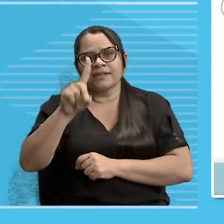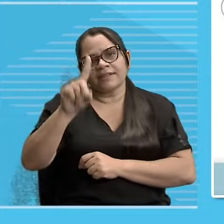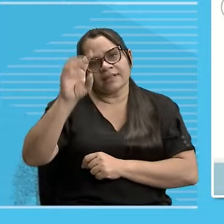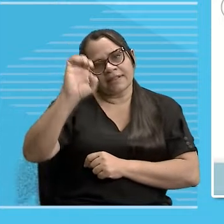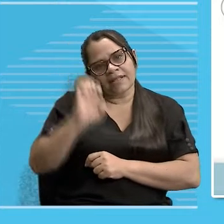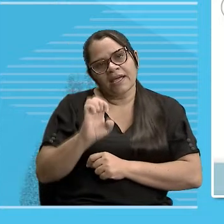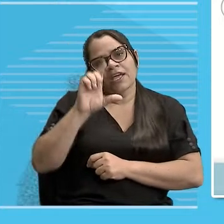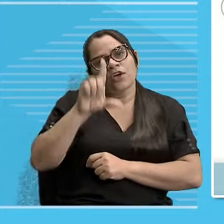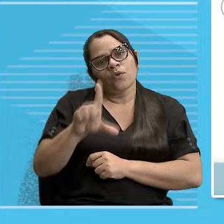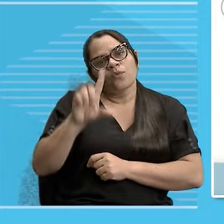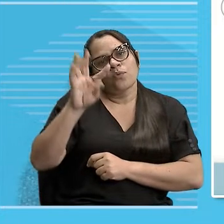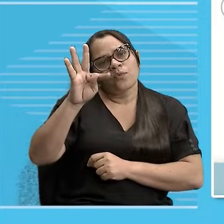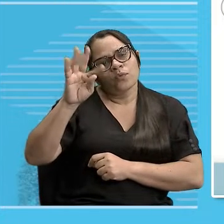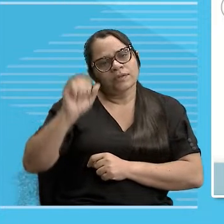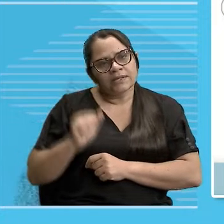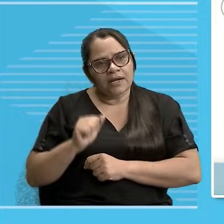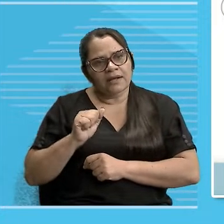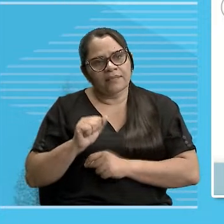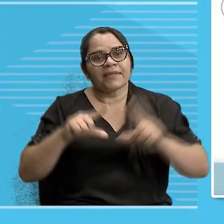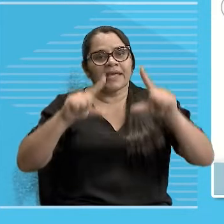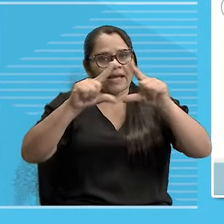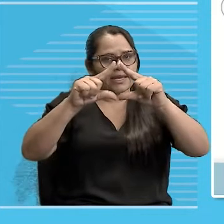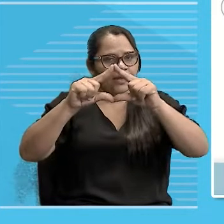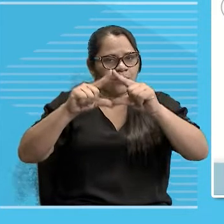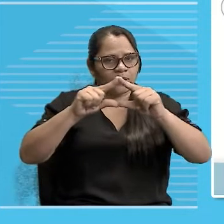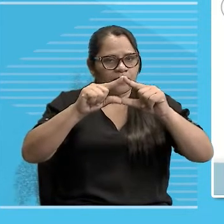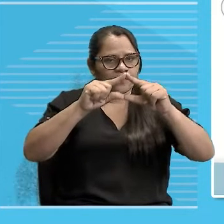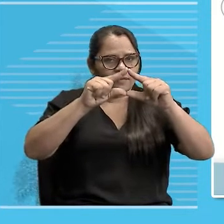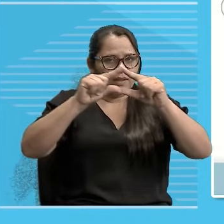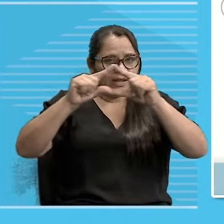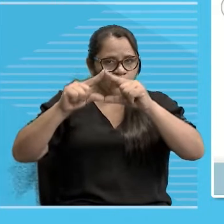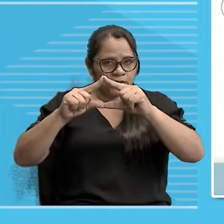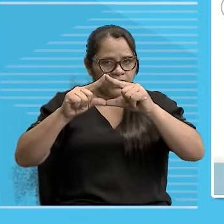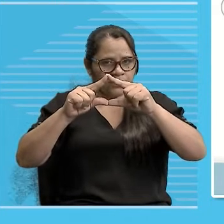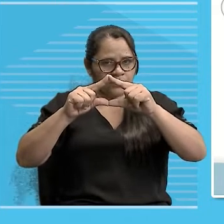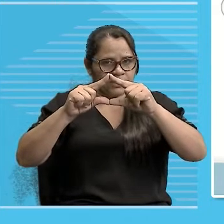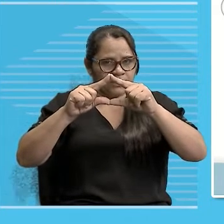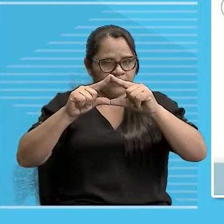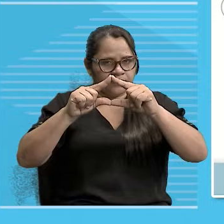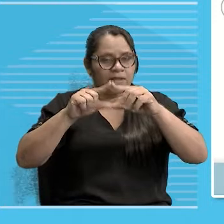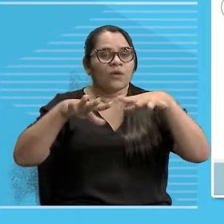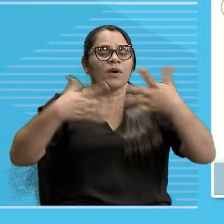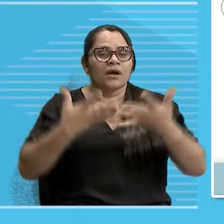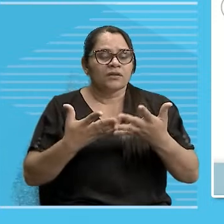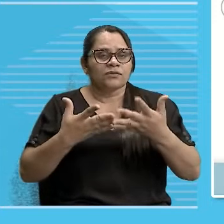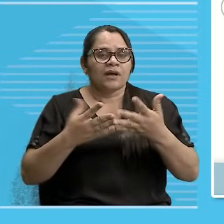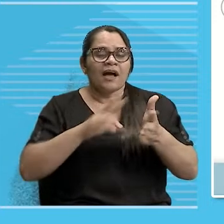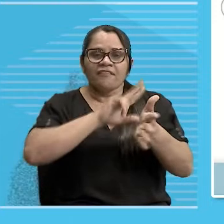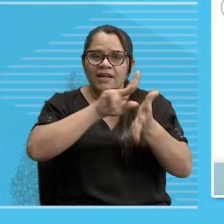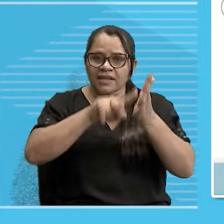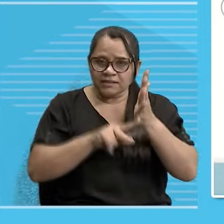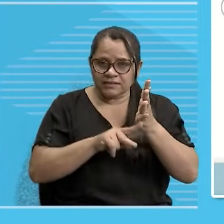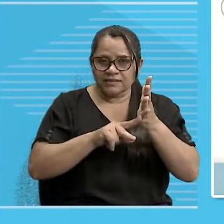E quando ela é uma variação em Celsius, você vai utilizar delta TC.